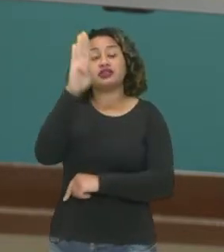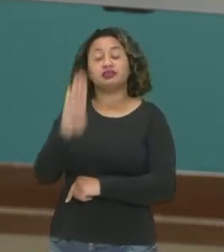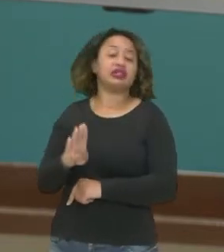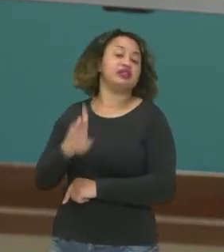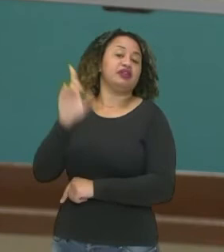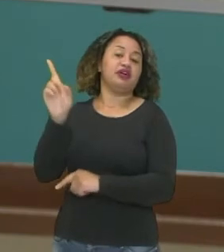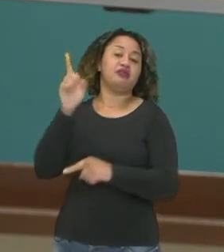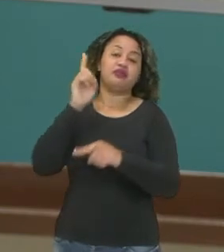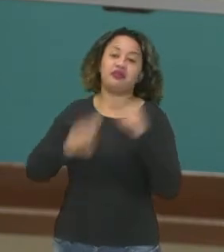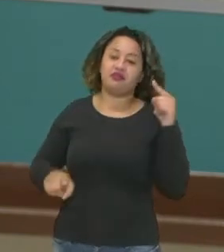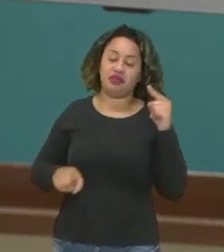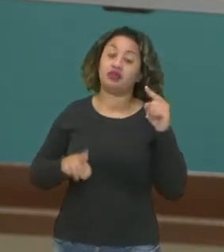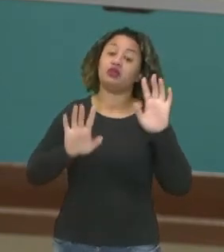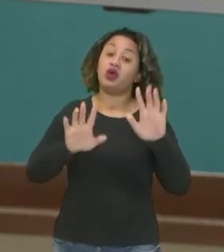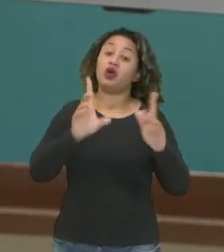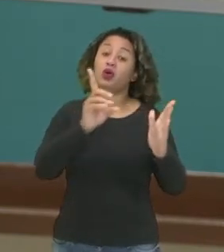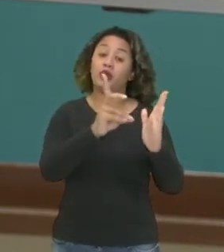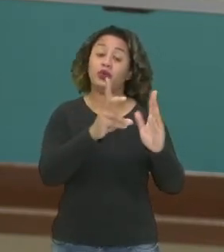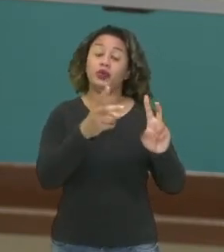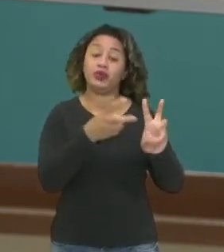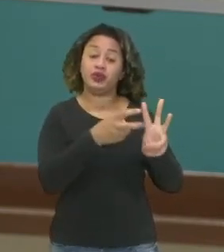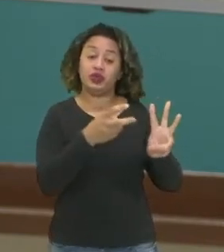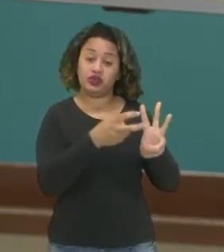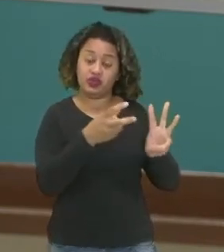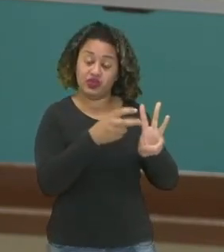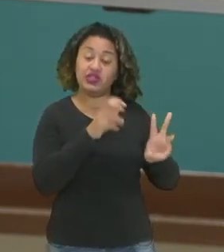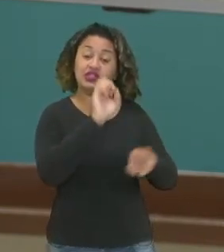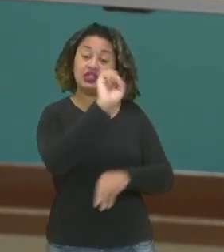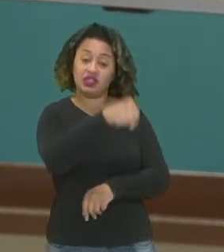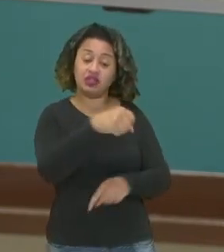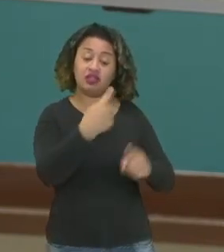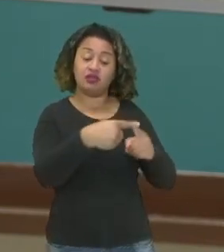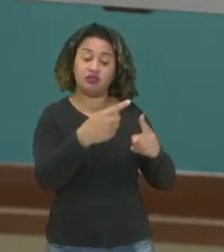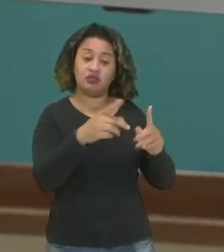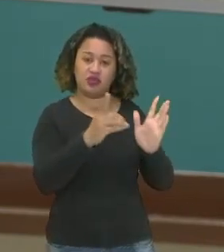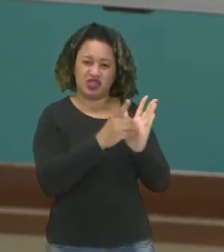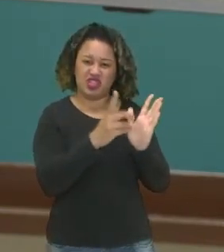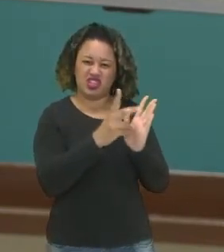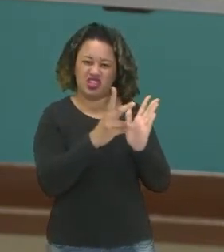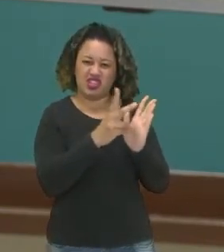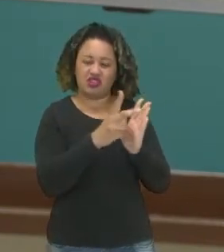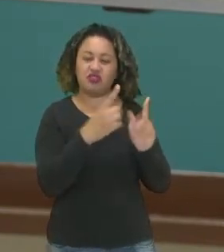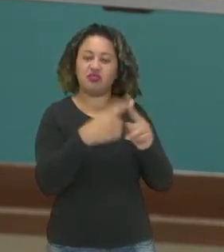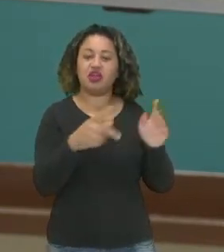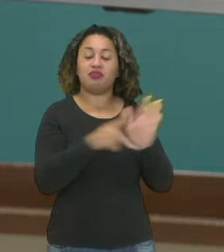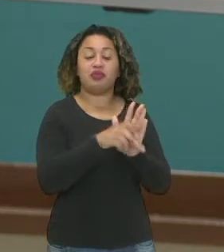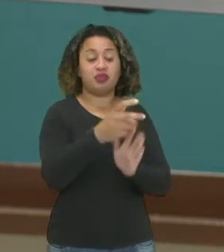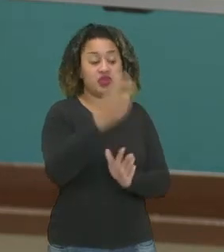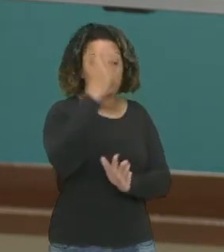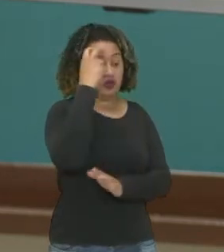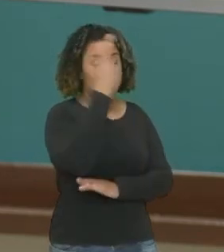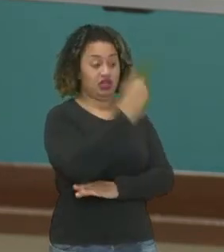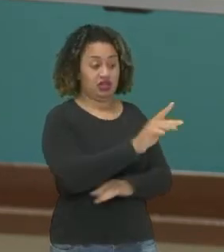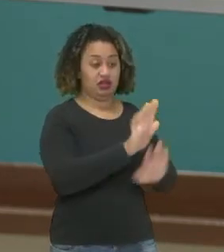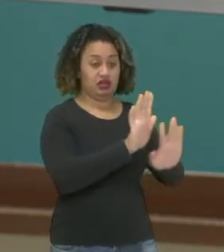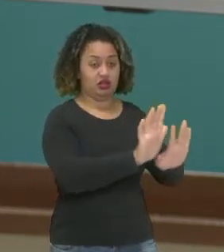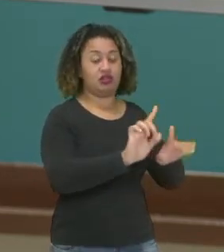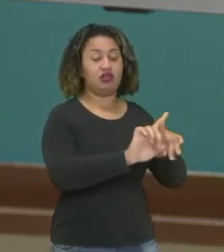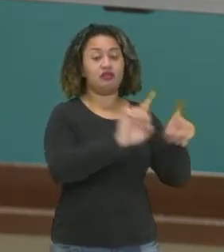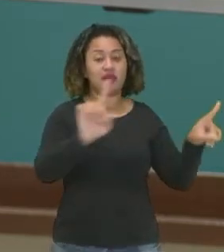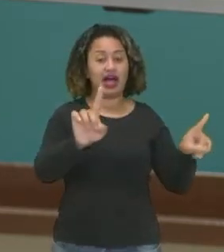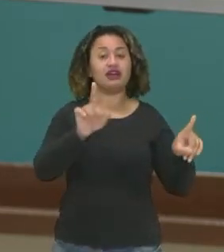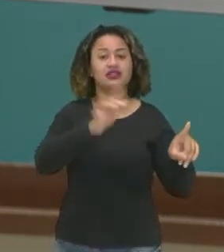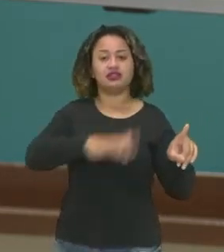parte da prática da cultura deles, tá? Mas é ilegal no nosso país. Porém, a pesca